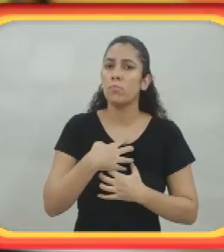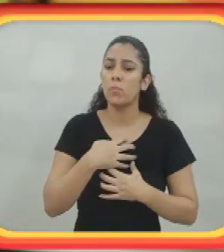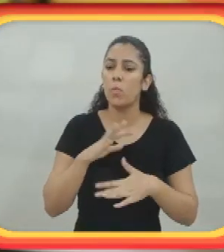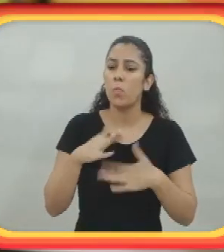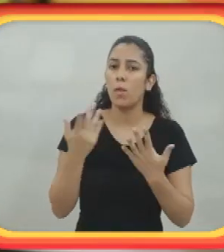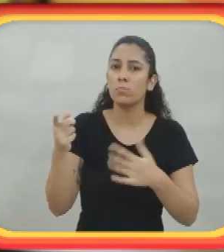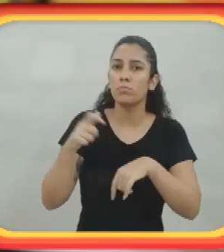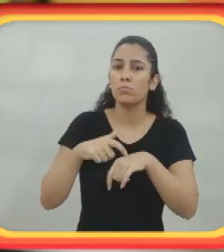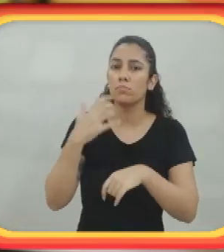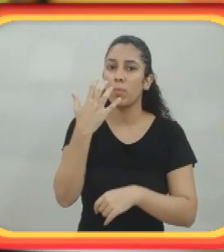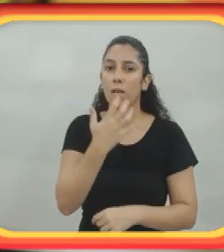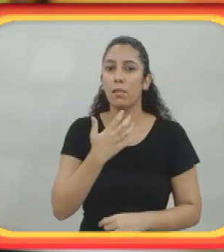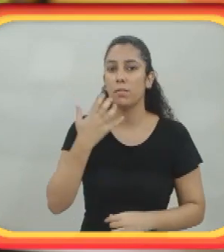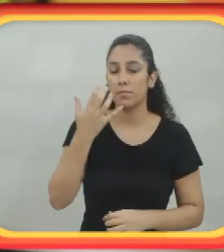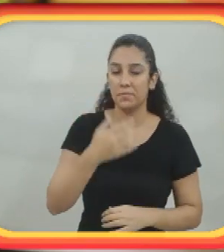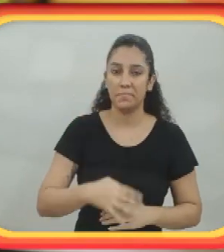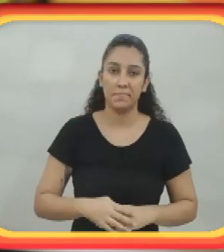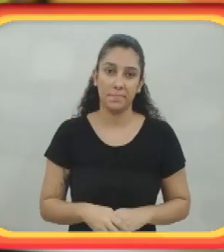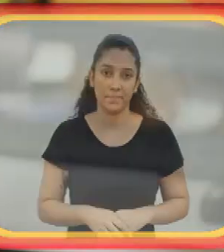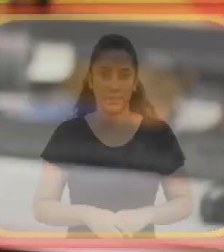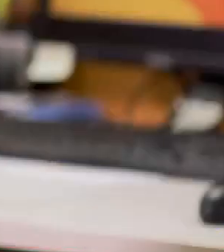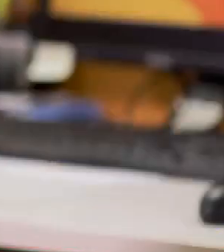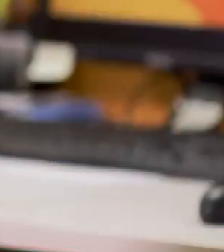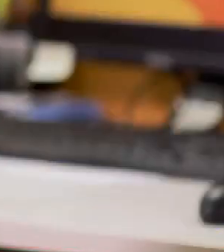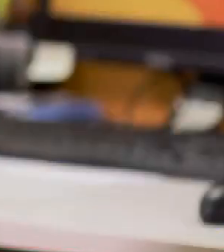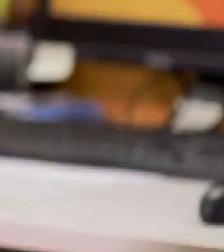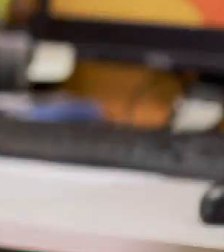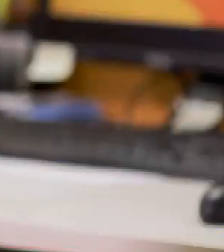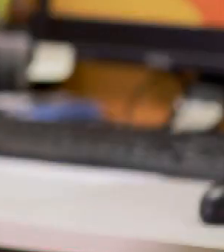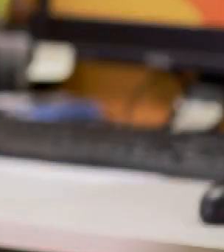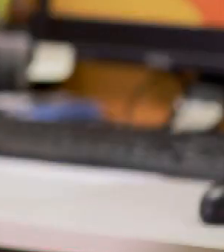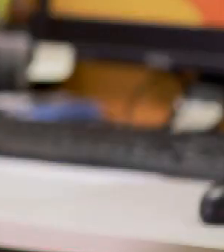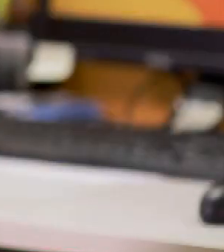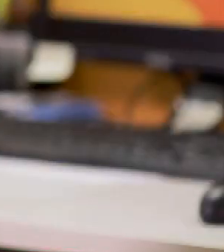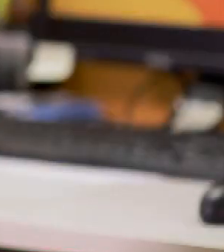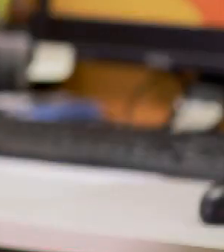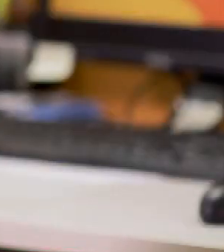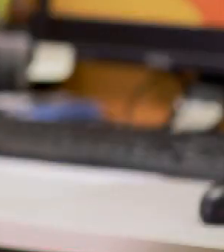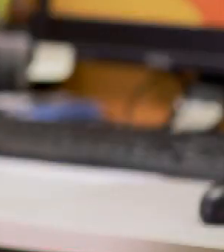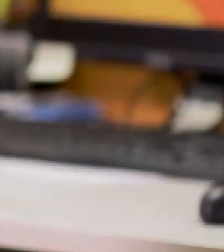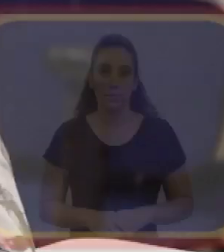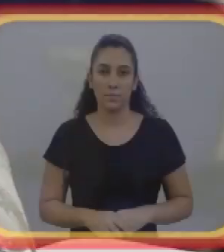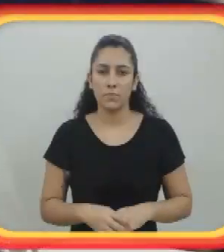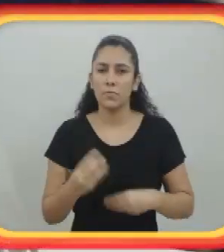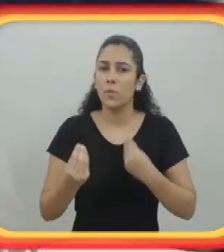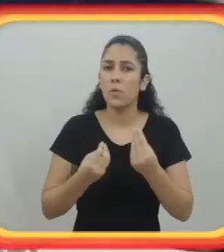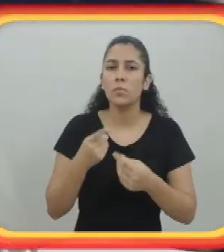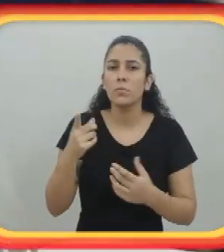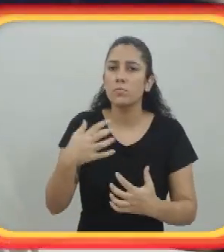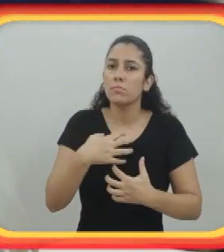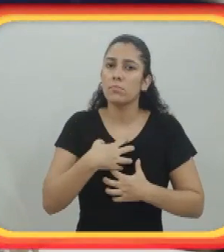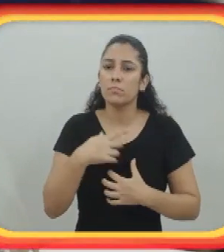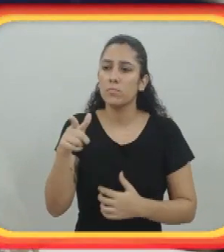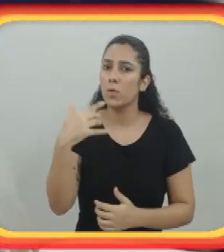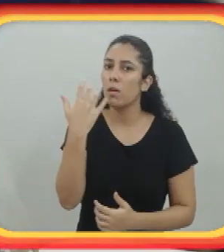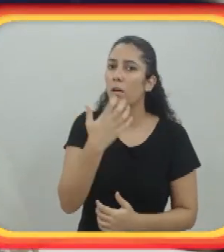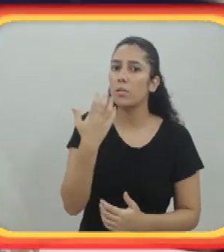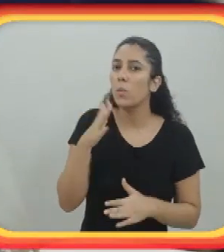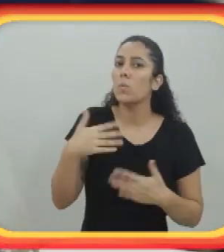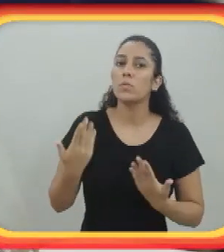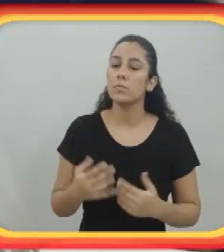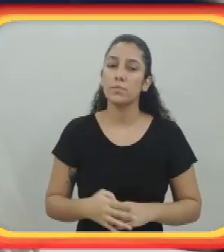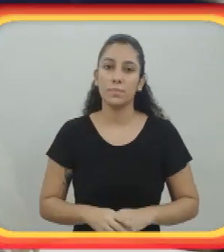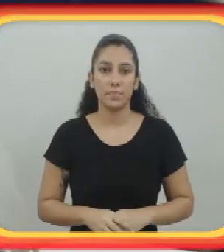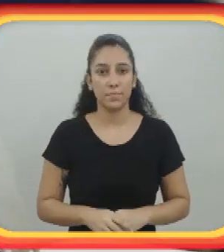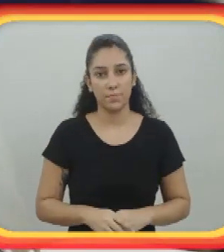nossa amiga baleia escolheu, que é o de romper barreiras. Como é que você se sente quando você